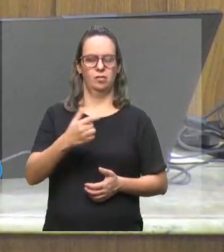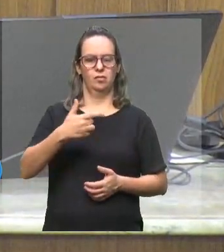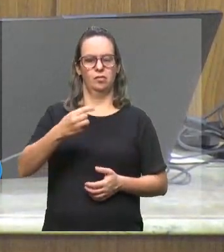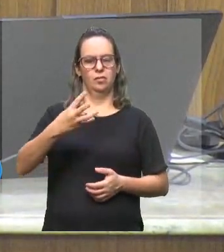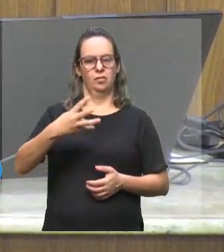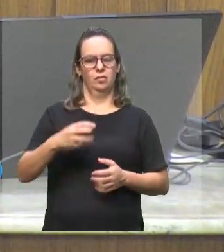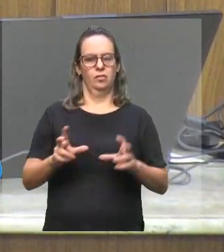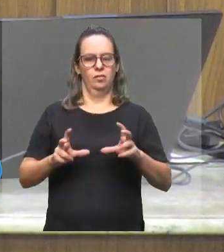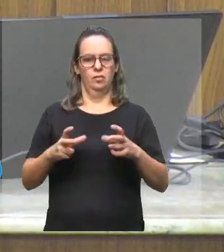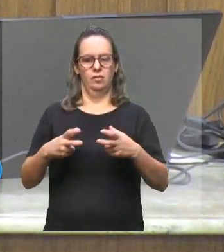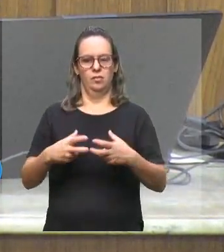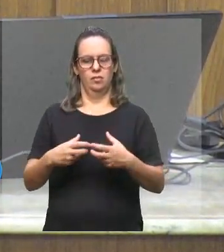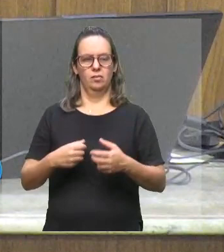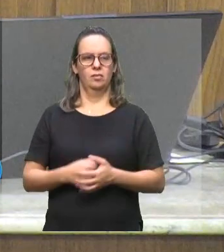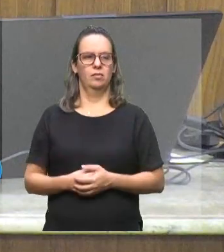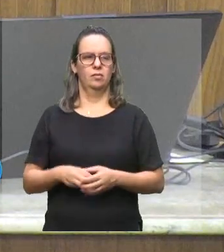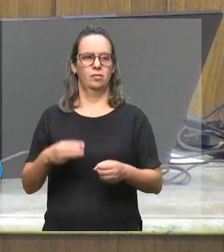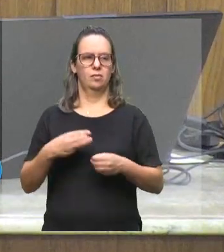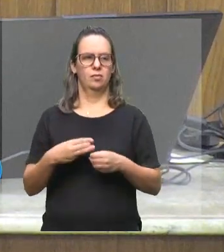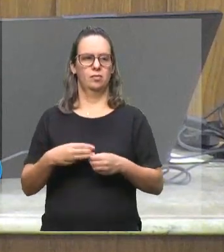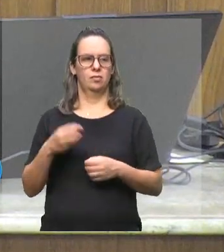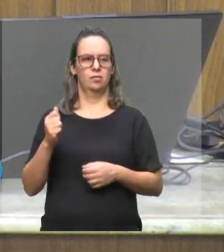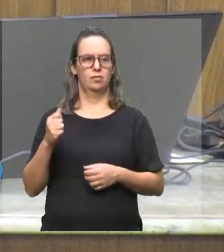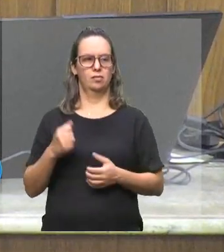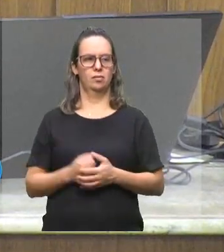Assis por 3 sessões.